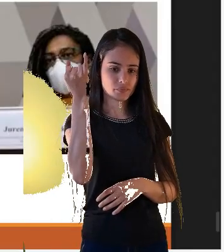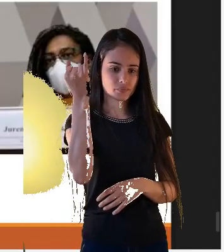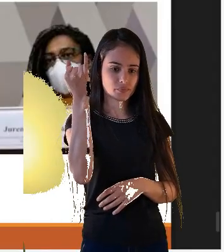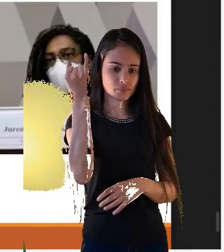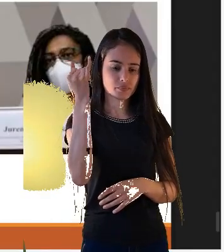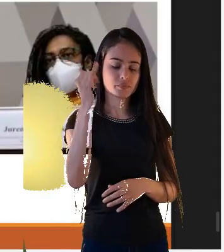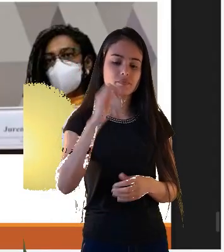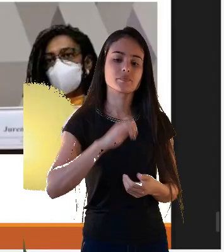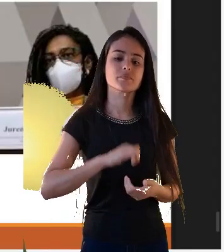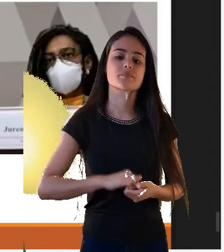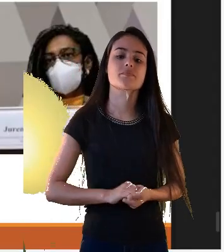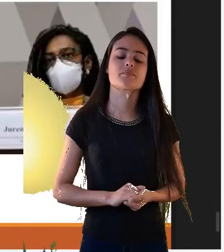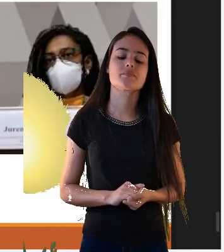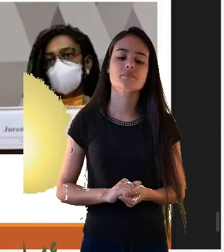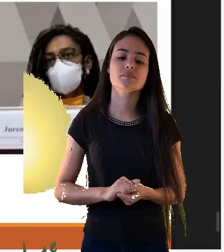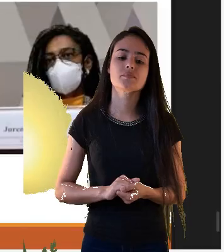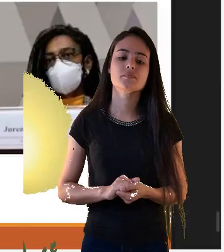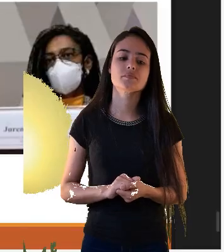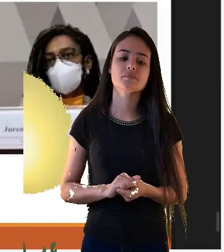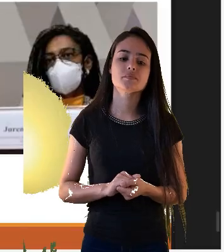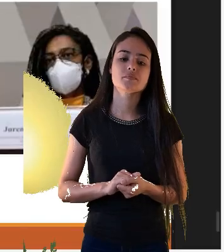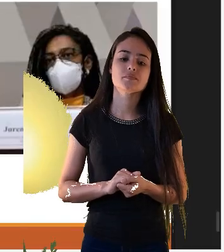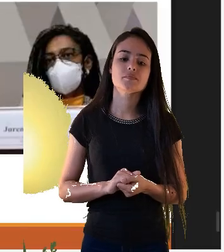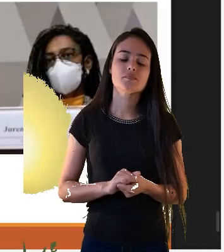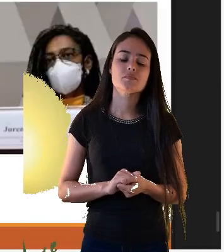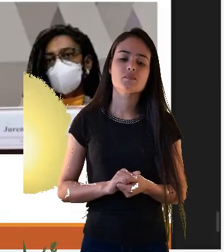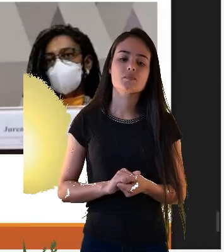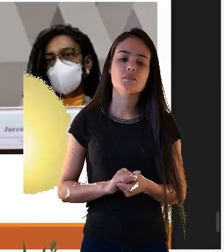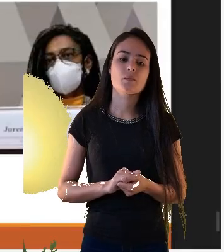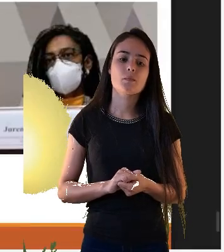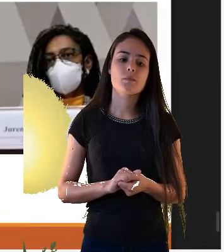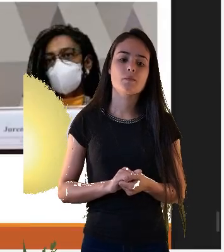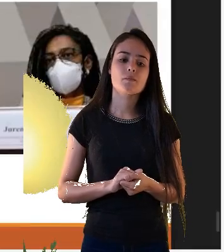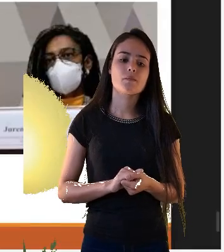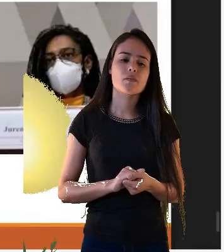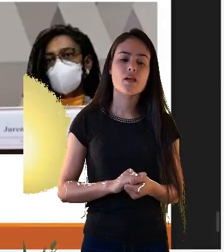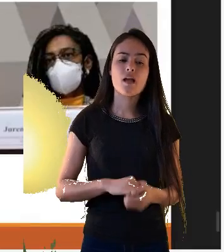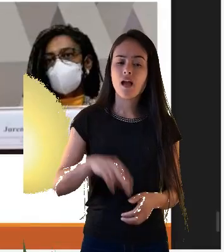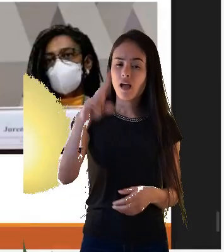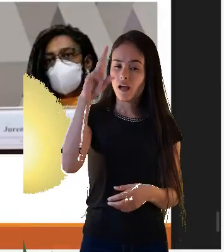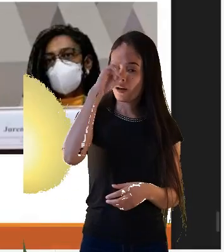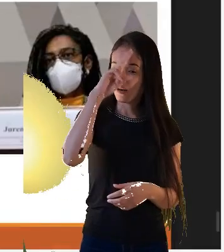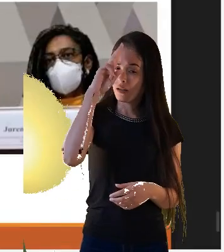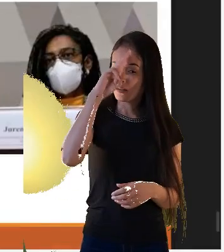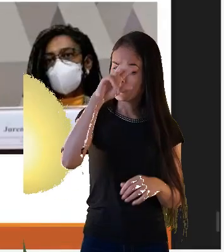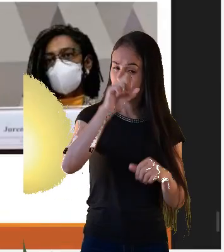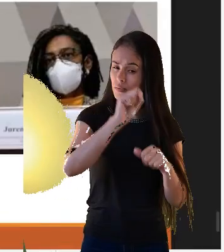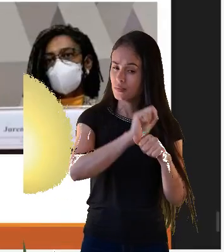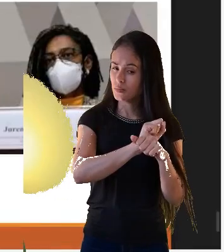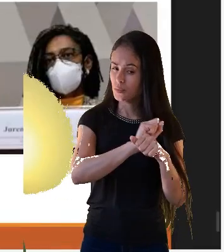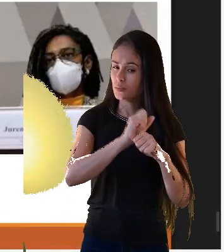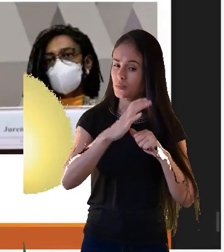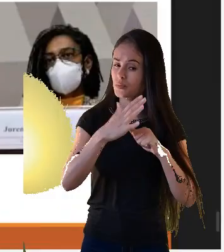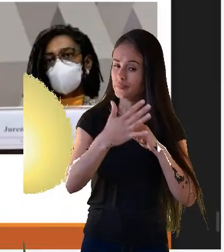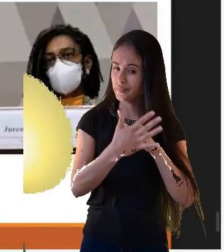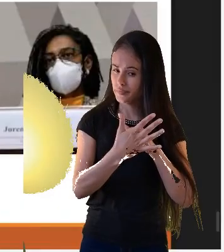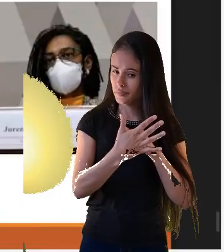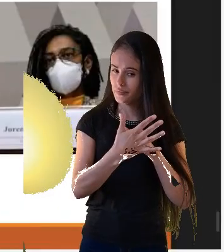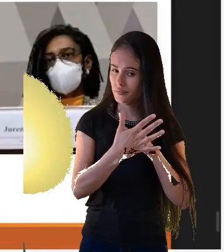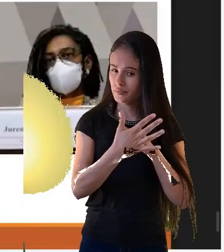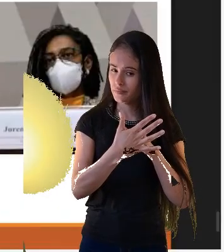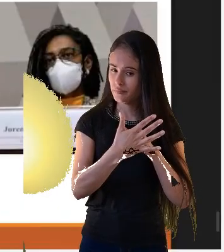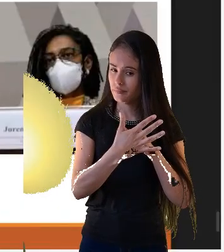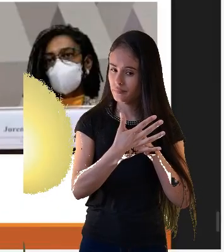Covid, né? Porque é aquilo, como já se previa, né, que grande parte das pessoas que morreriam